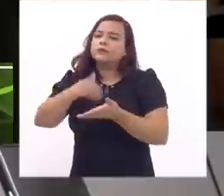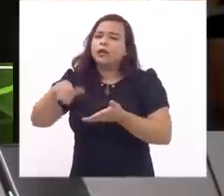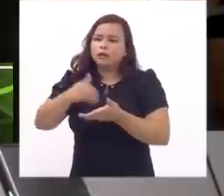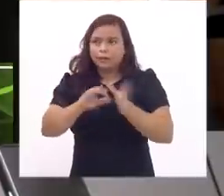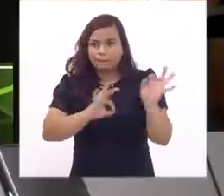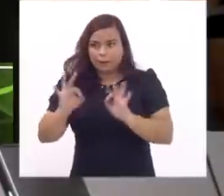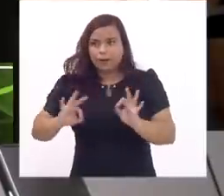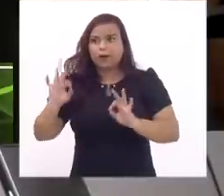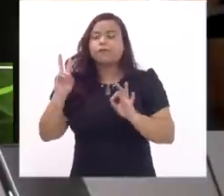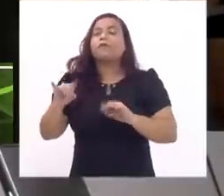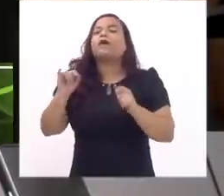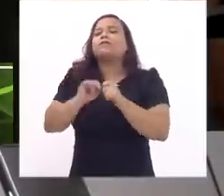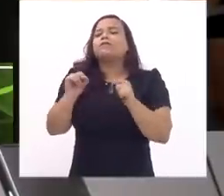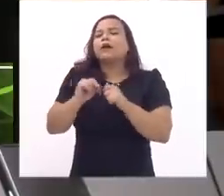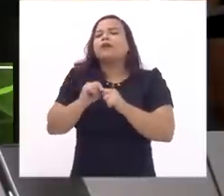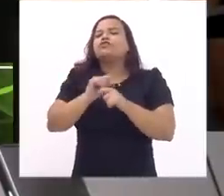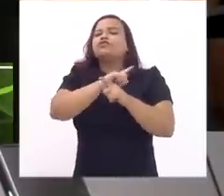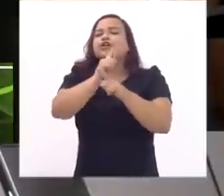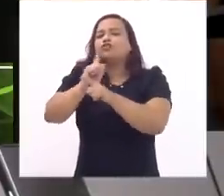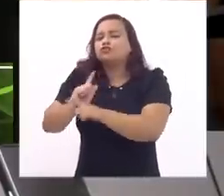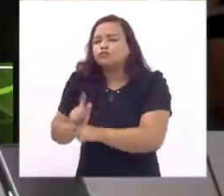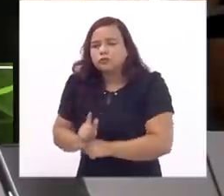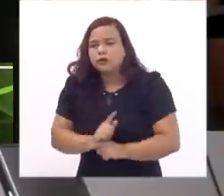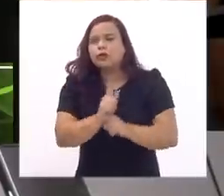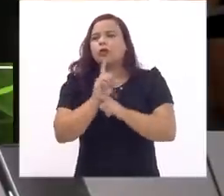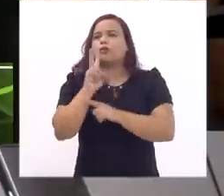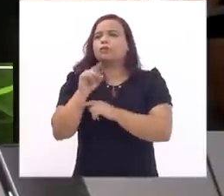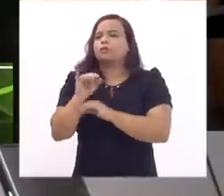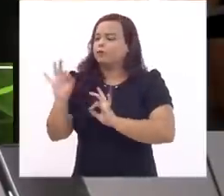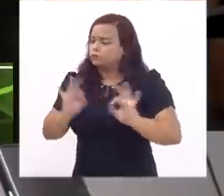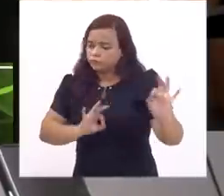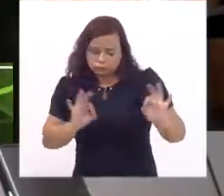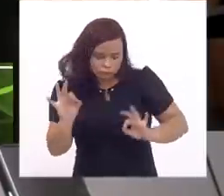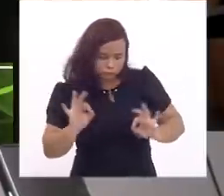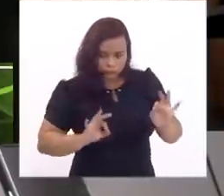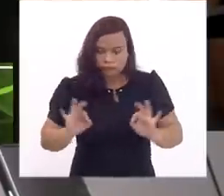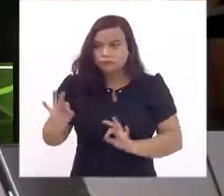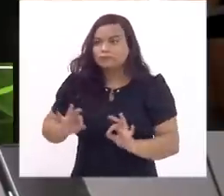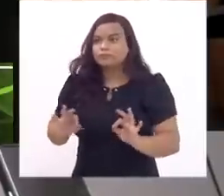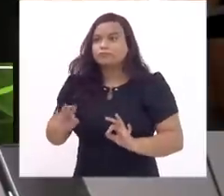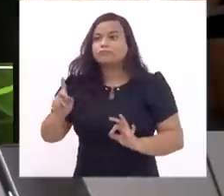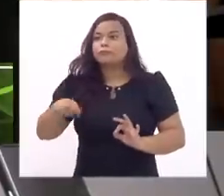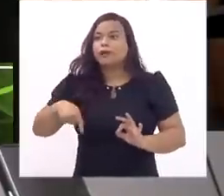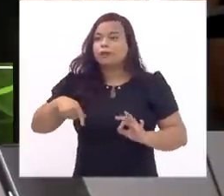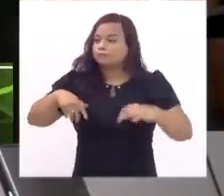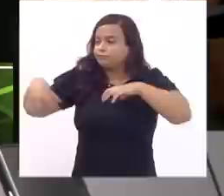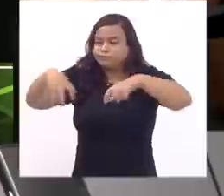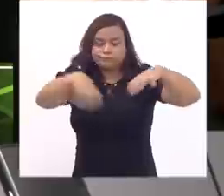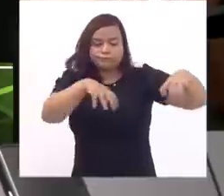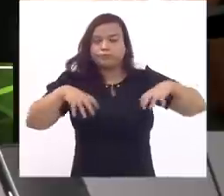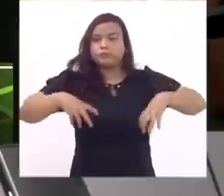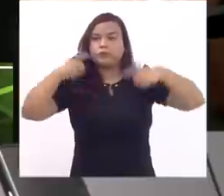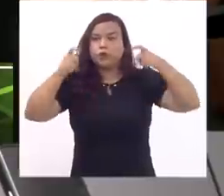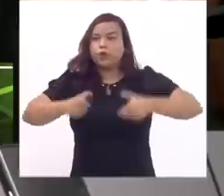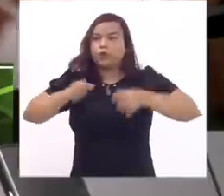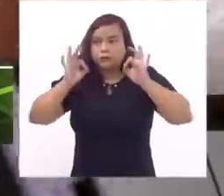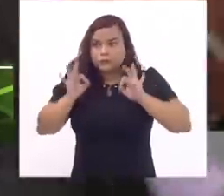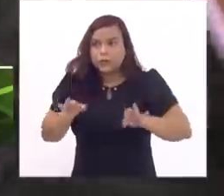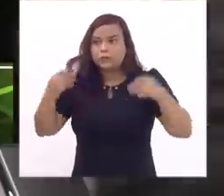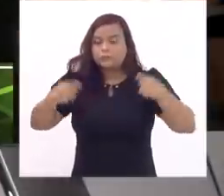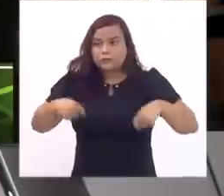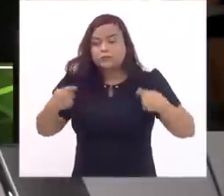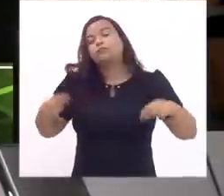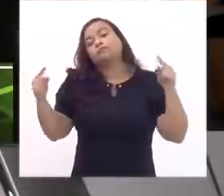faria gestão, serão geridos, isto é, alocaria onde fosse necessário, segundo a